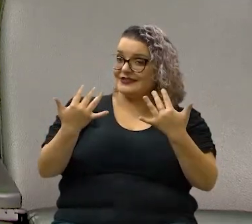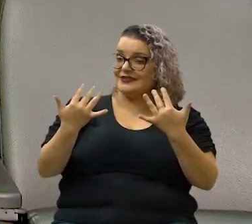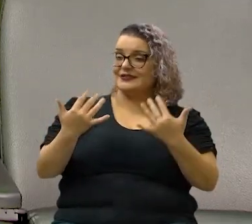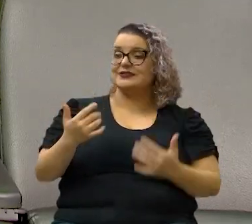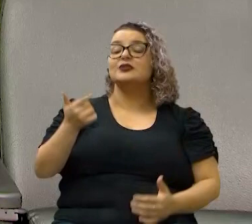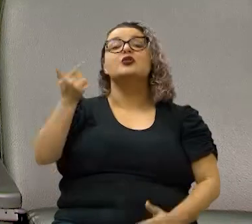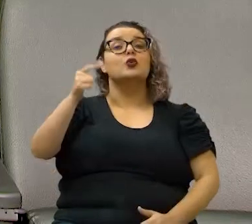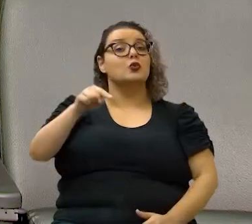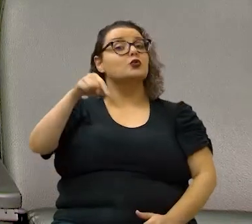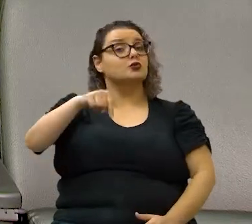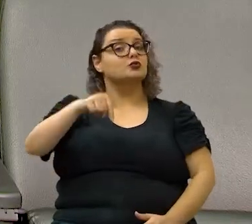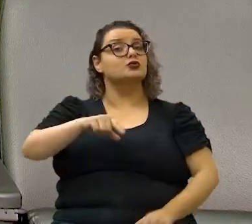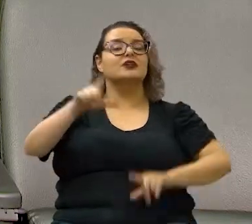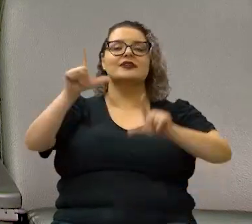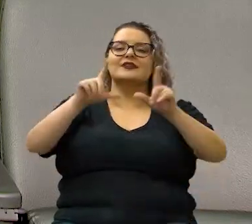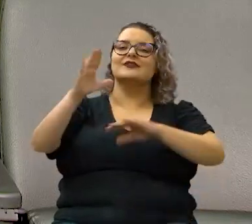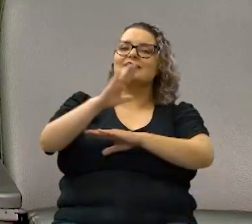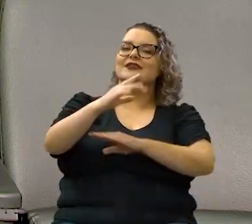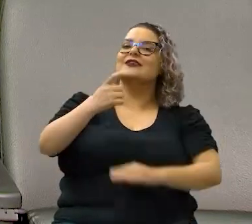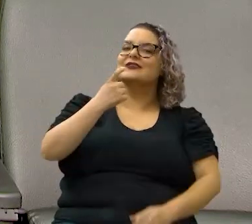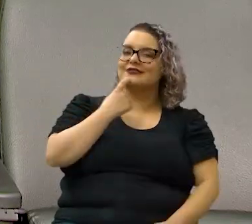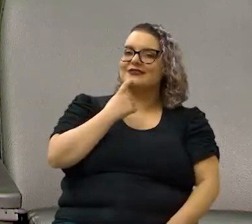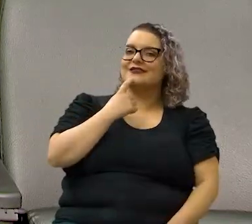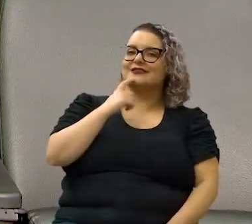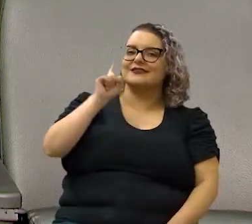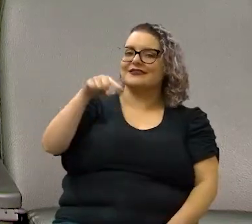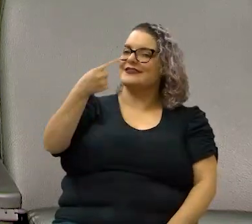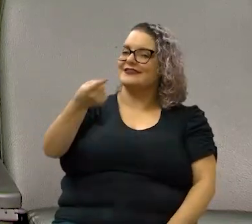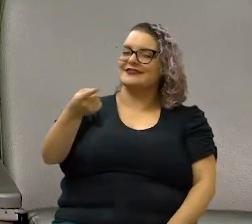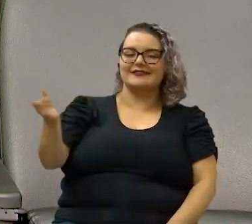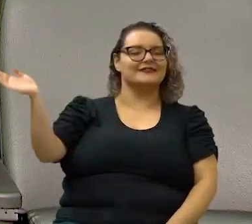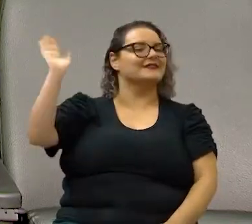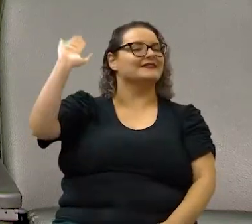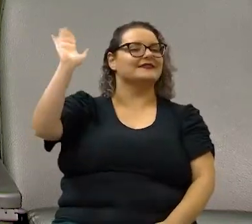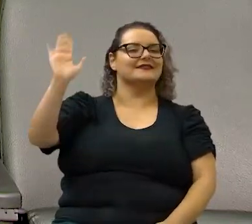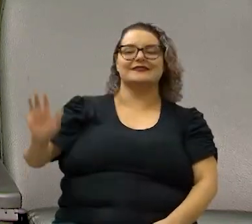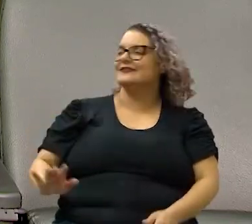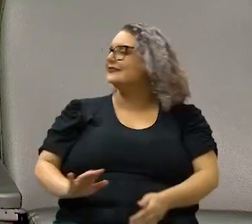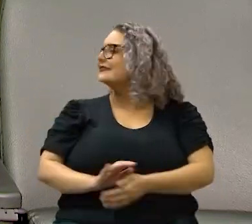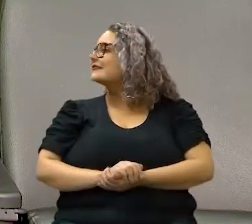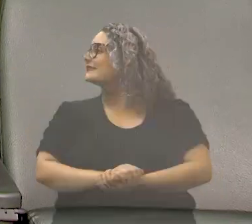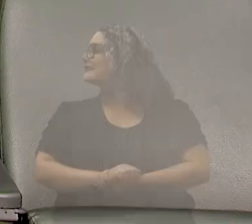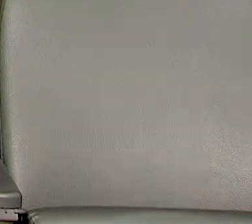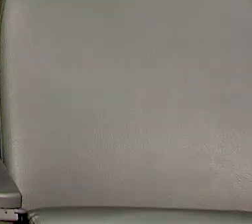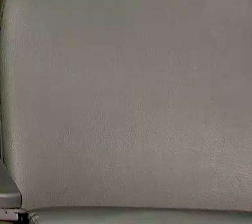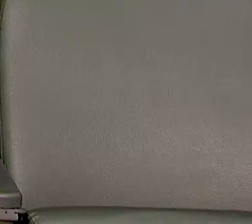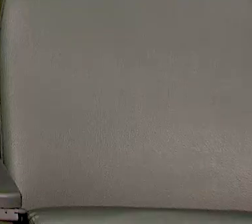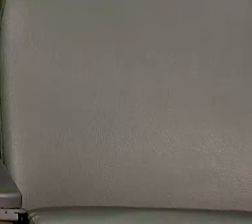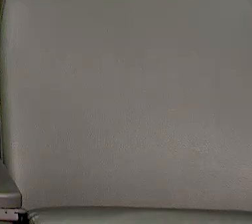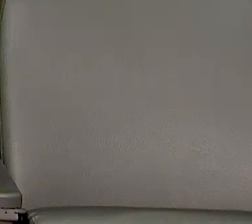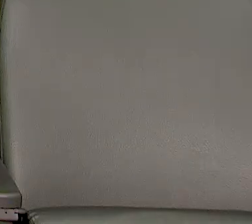sua audiência. Continue aqui na TV Câmara Campinas e até a próxima. Tchau, tchau.